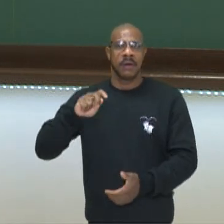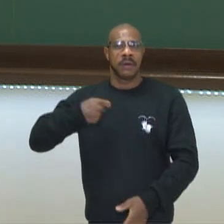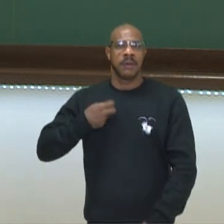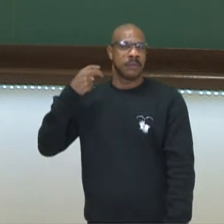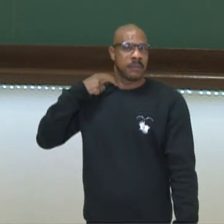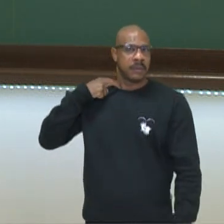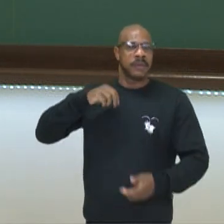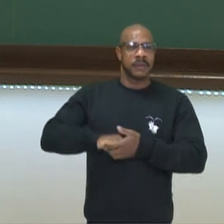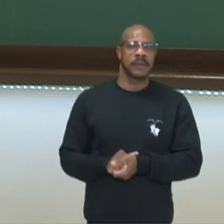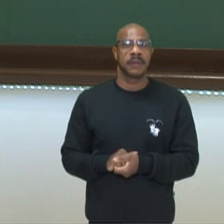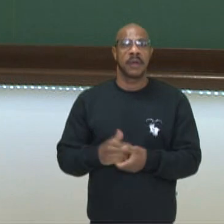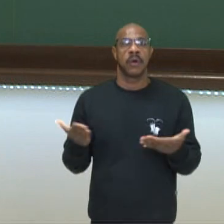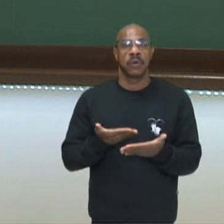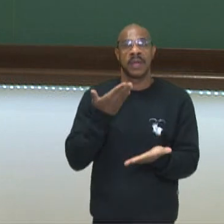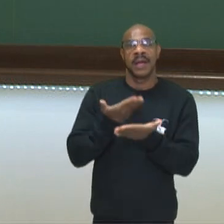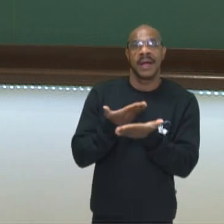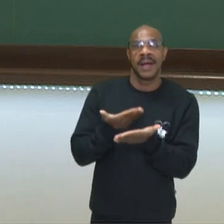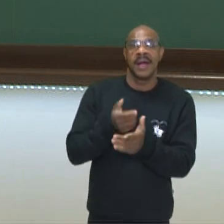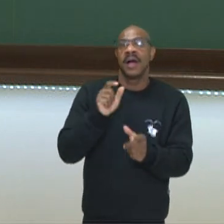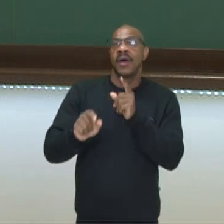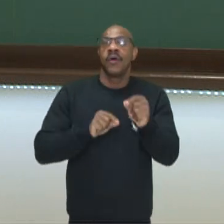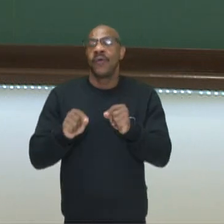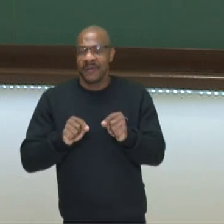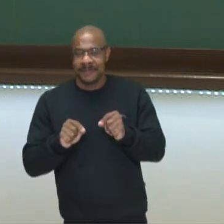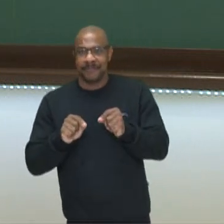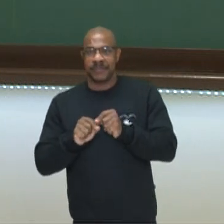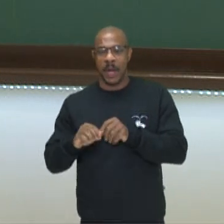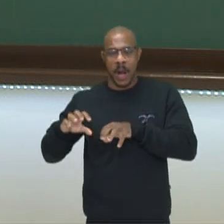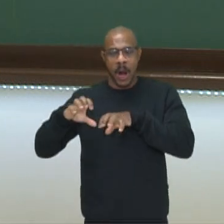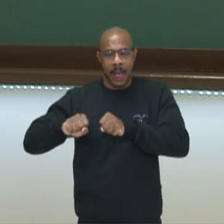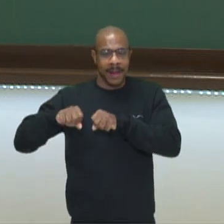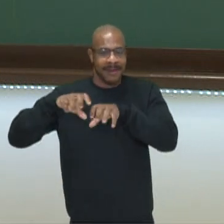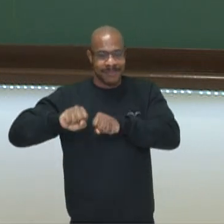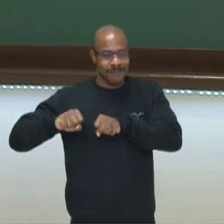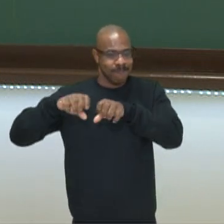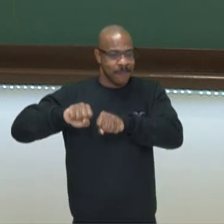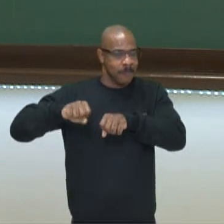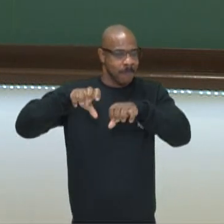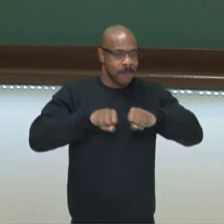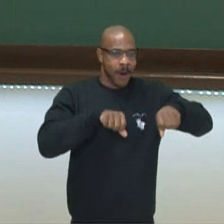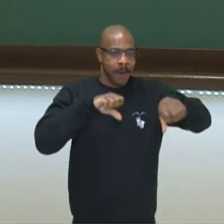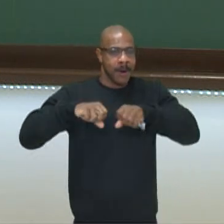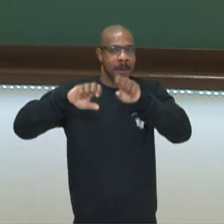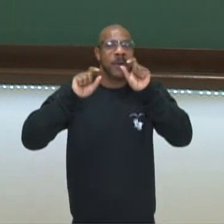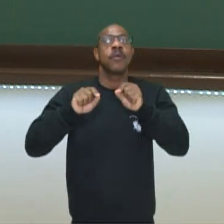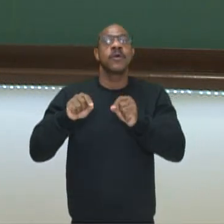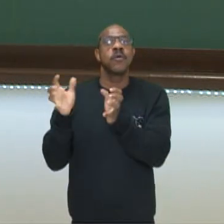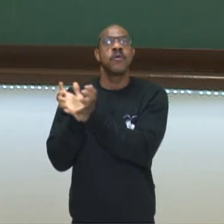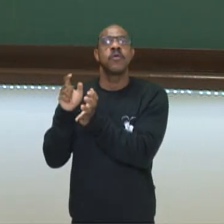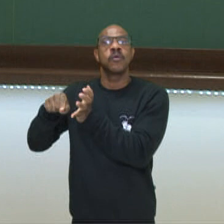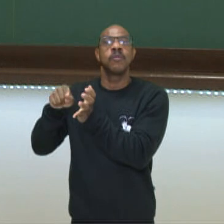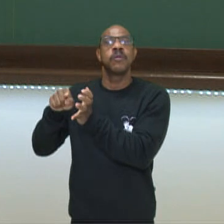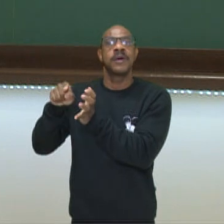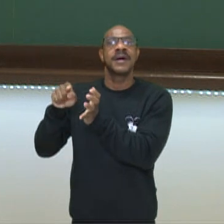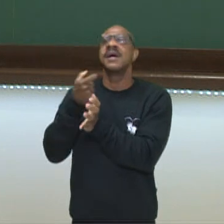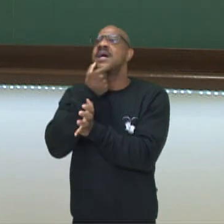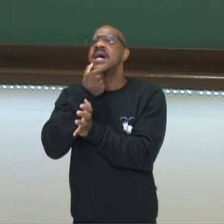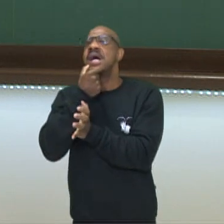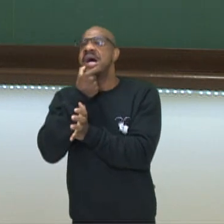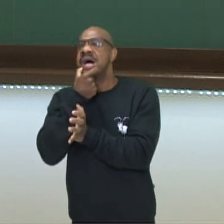história sobre colonização inglesa, sobre os colonizadores ingleses. Olhem aqui